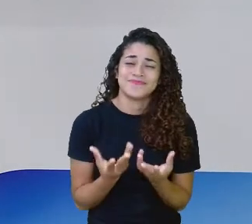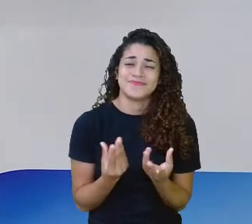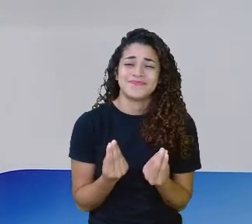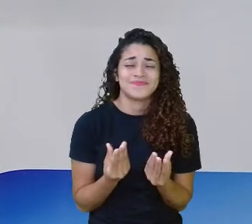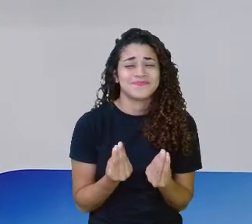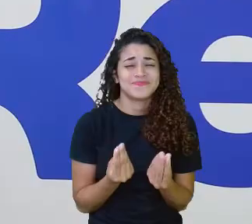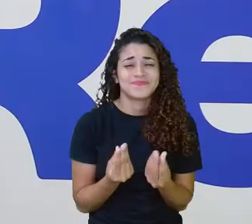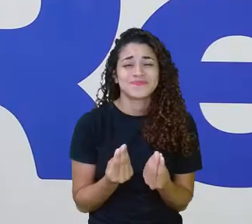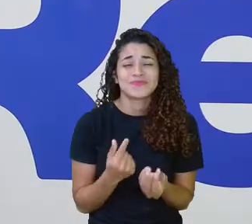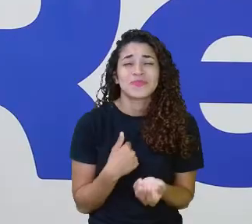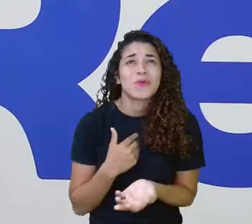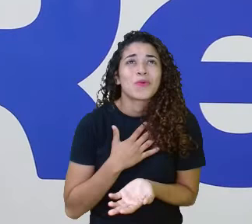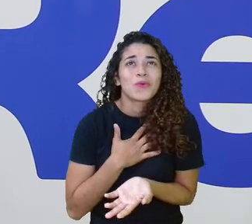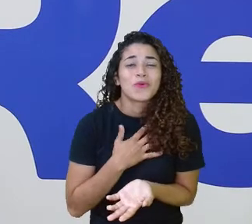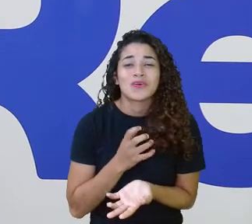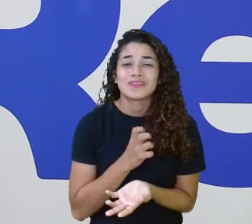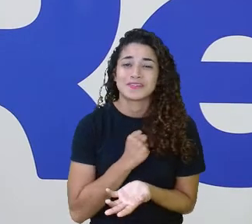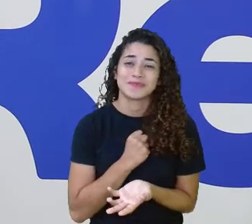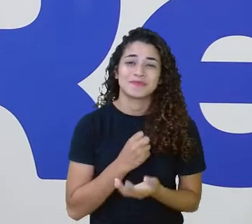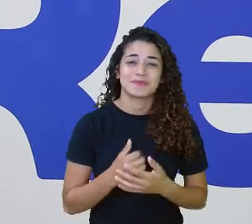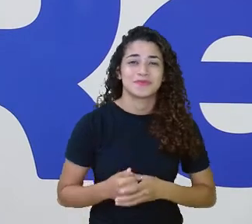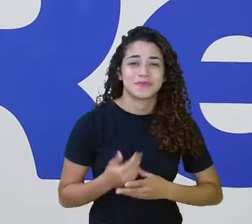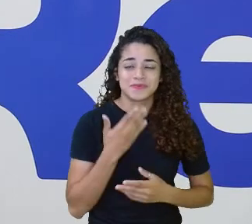Muito! É meu hobby preferido!